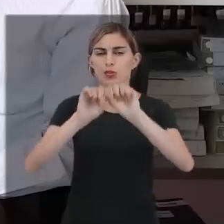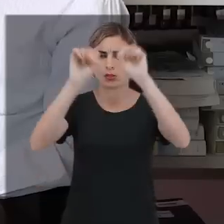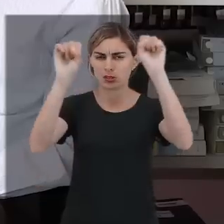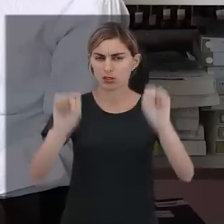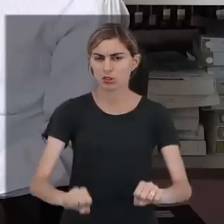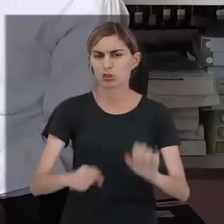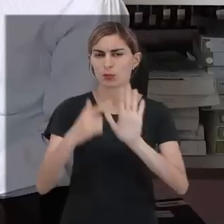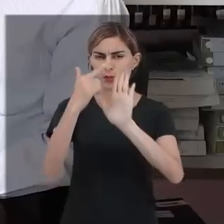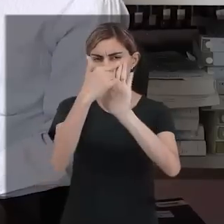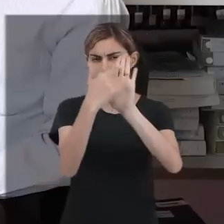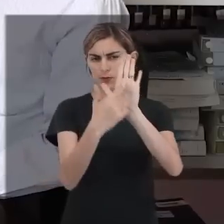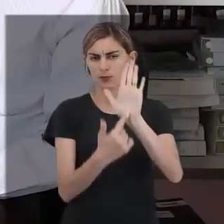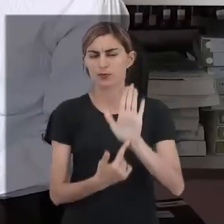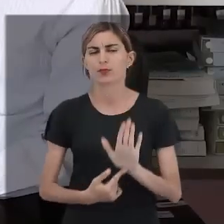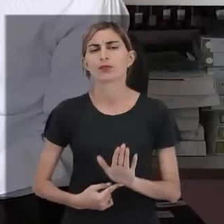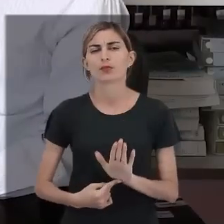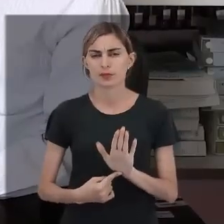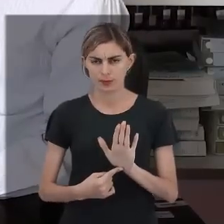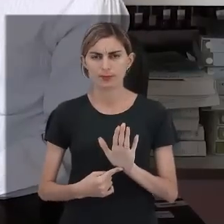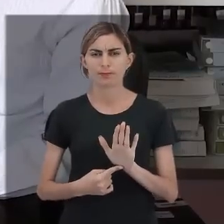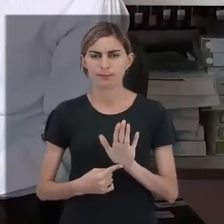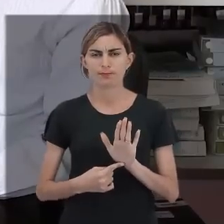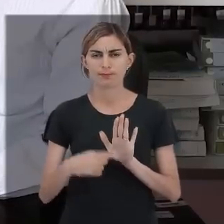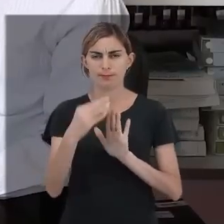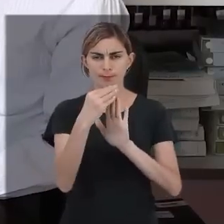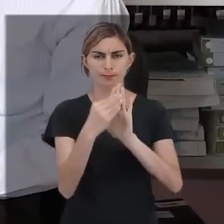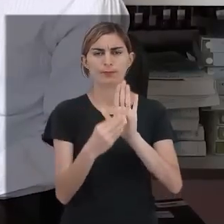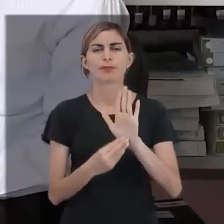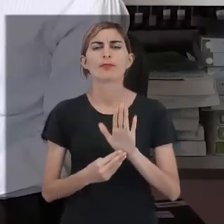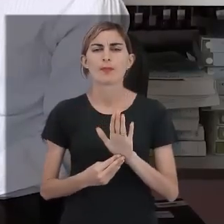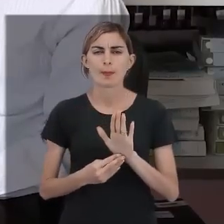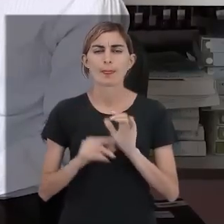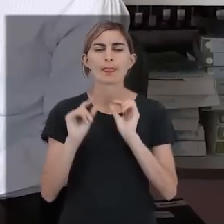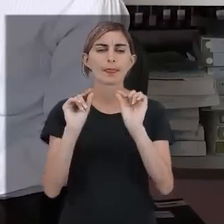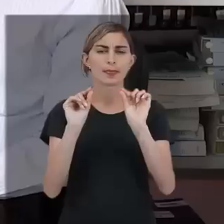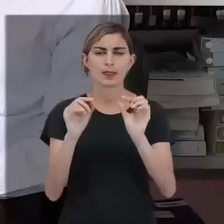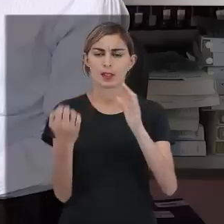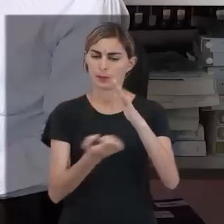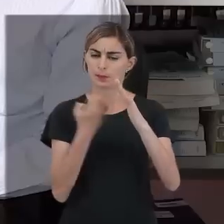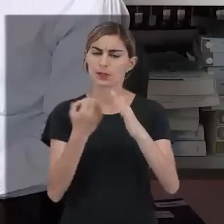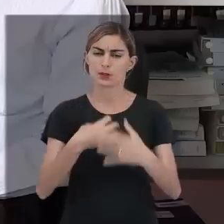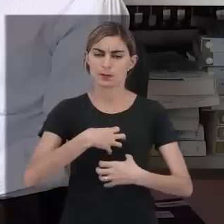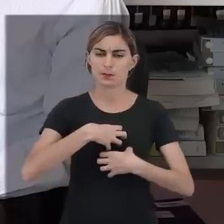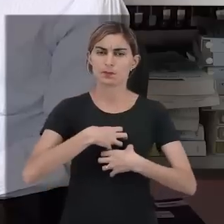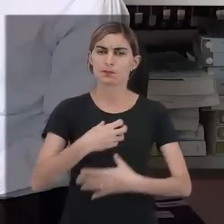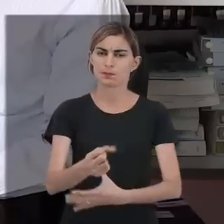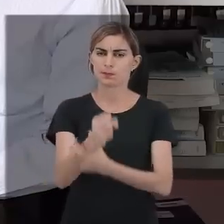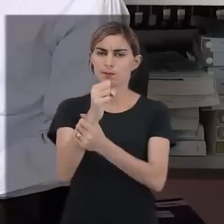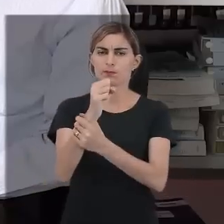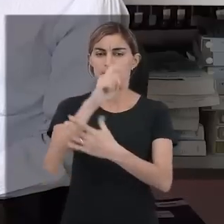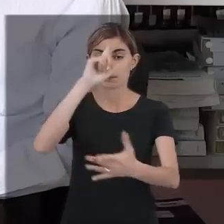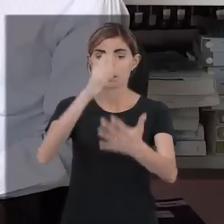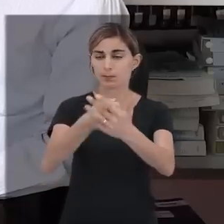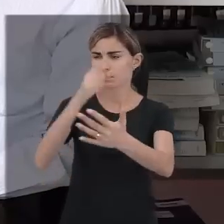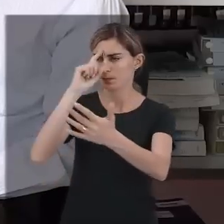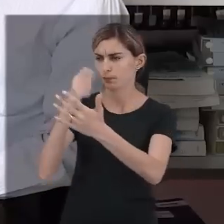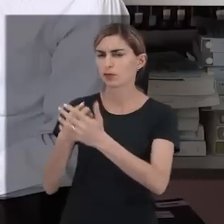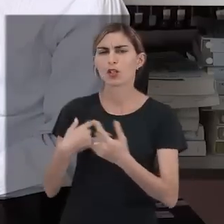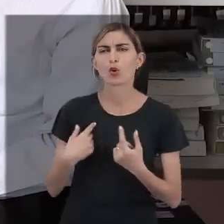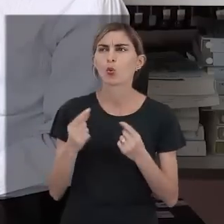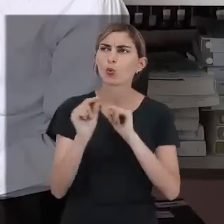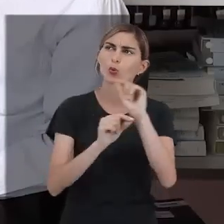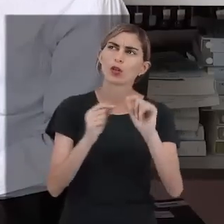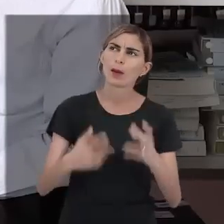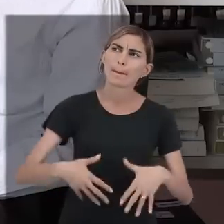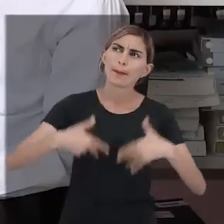sistema de indicadores sedimentado para que a empresa se sinta segura para tomar decisões. Eu vou investir mais em